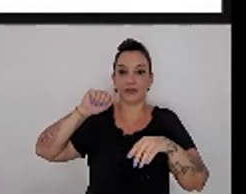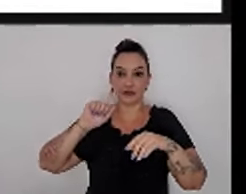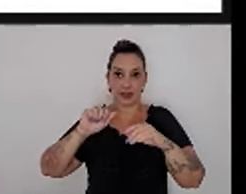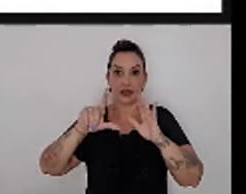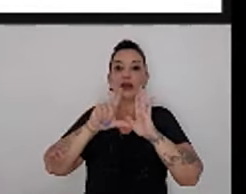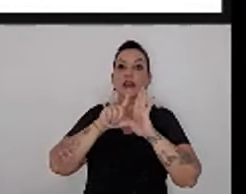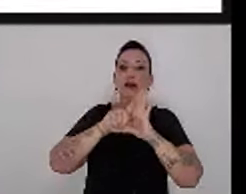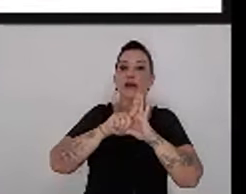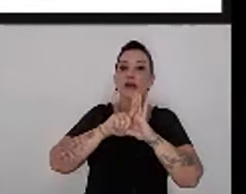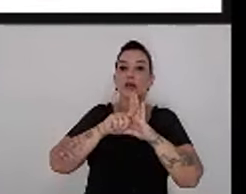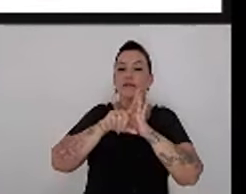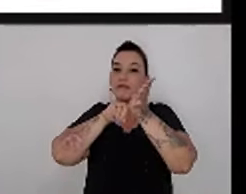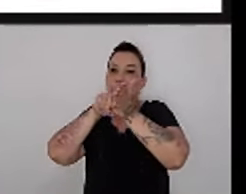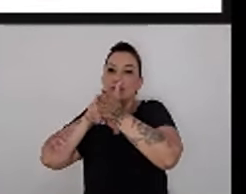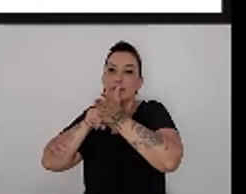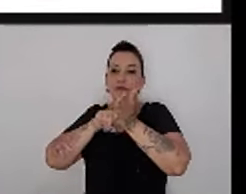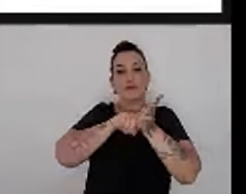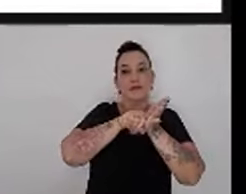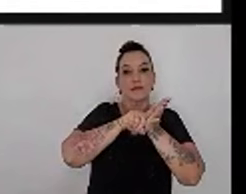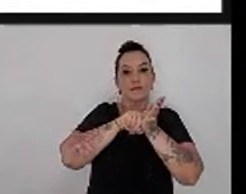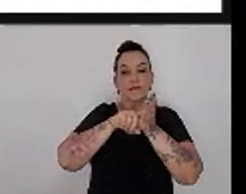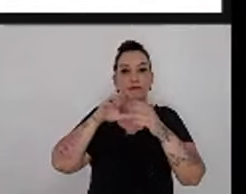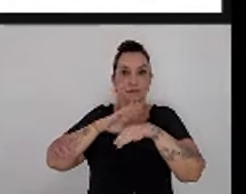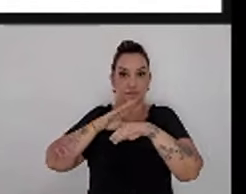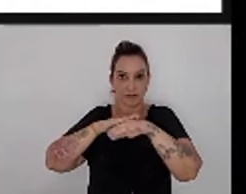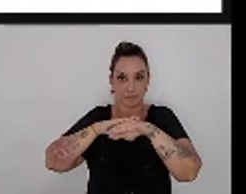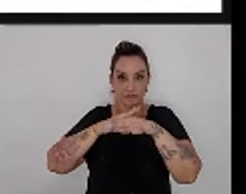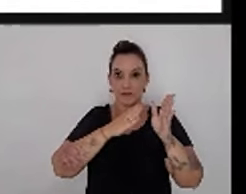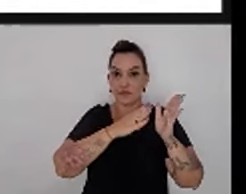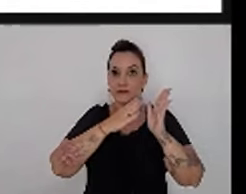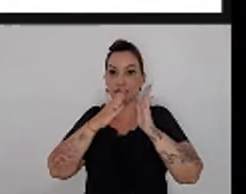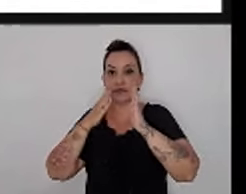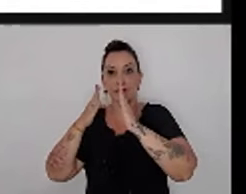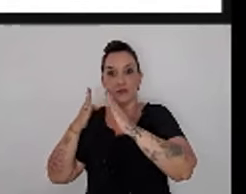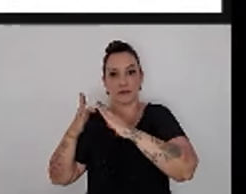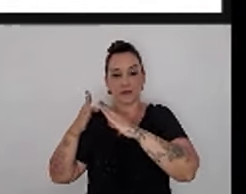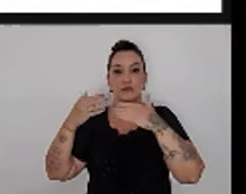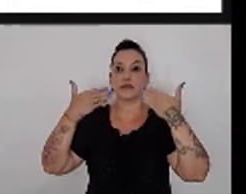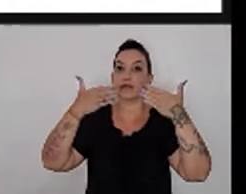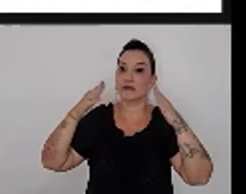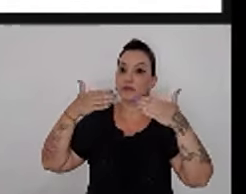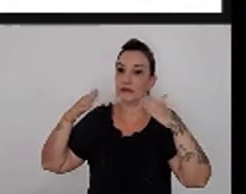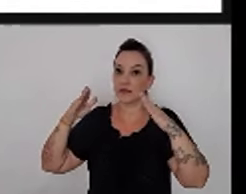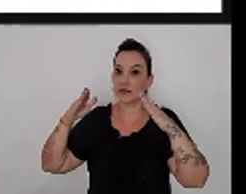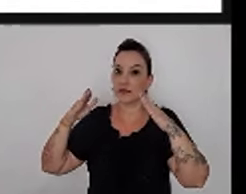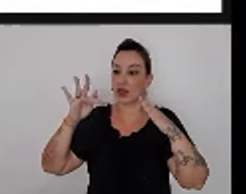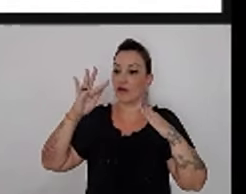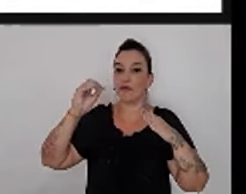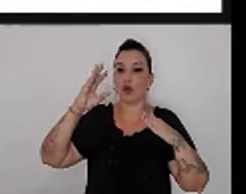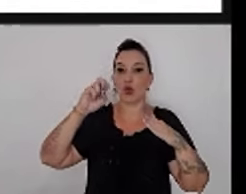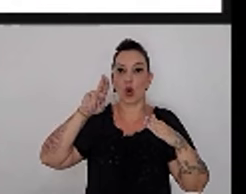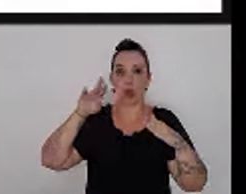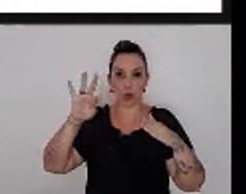além dos âmbitos das investigações realizadas nas linhagens abertas por